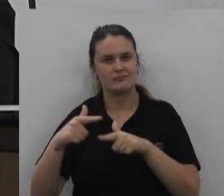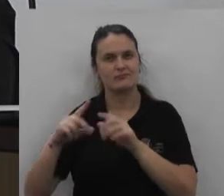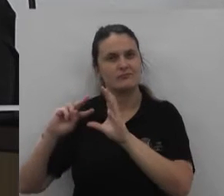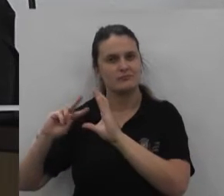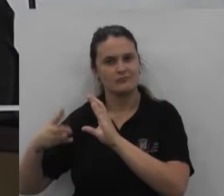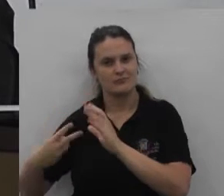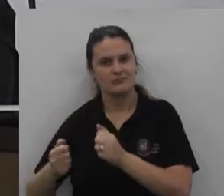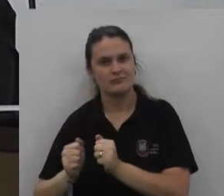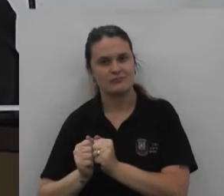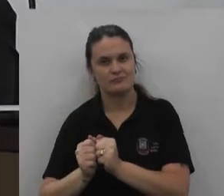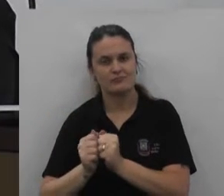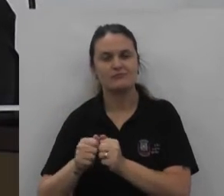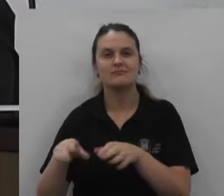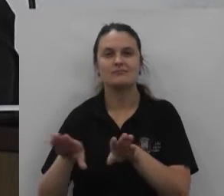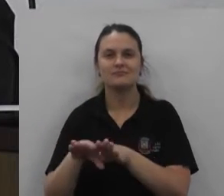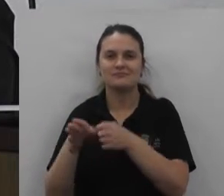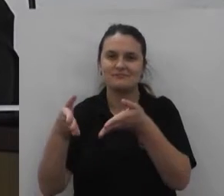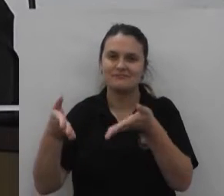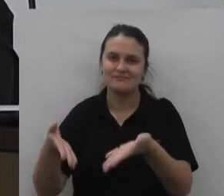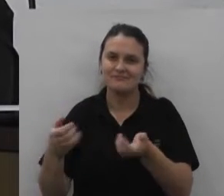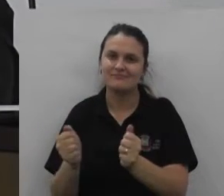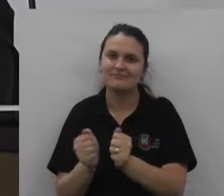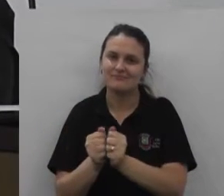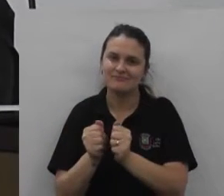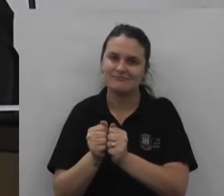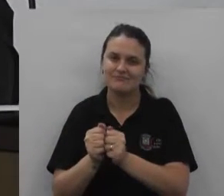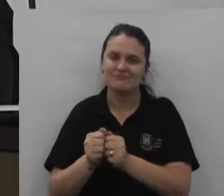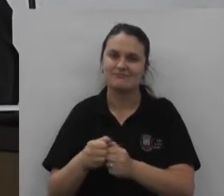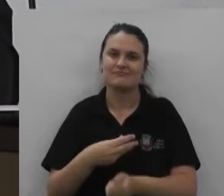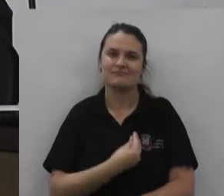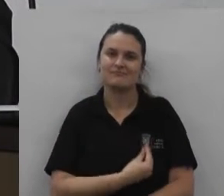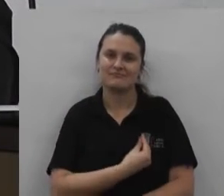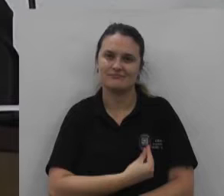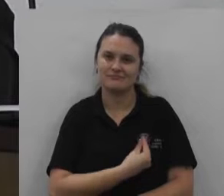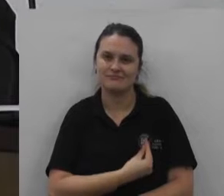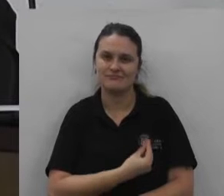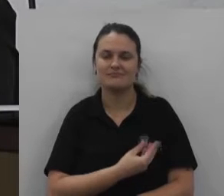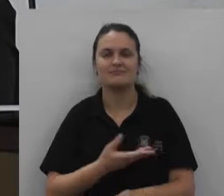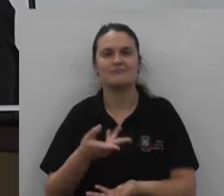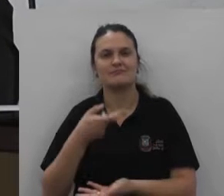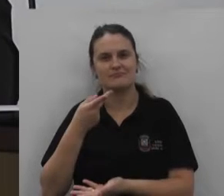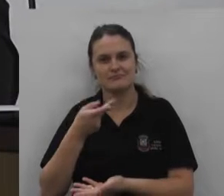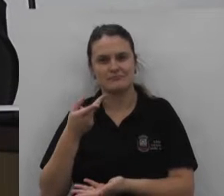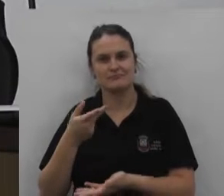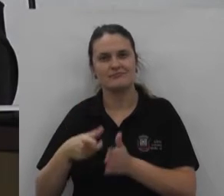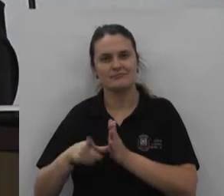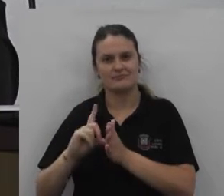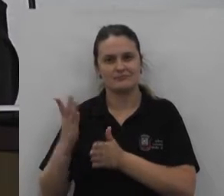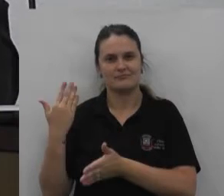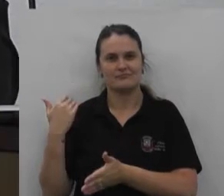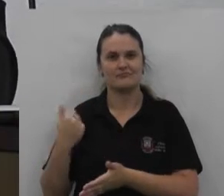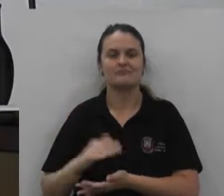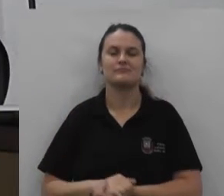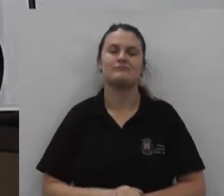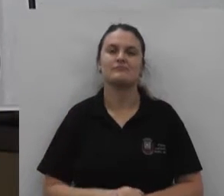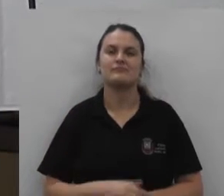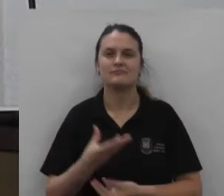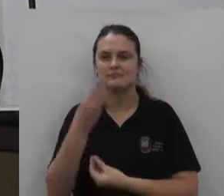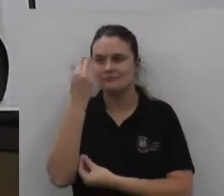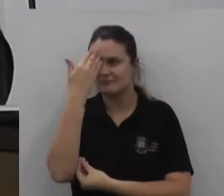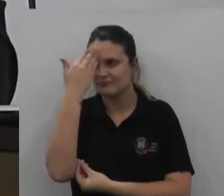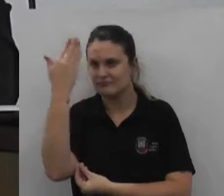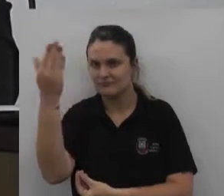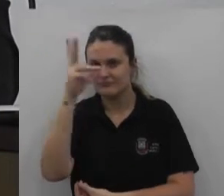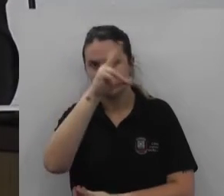Câmara e nos prestigiar na noite de hoje com a sua presença e a sua fala nessa tribuna, nessa Casa de Leis.